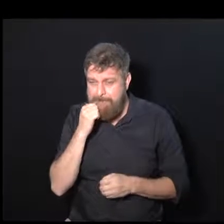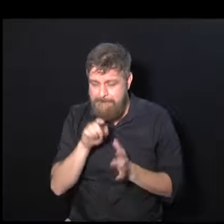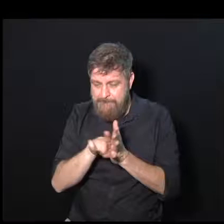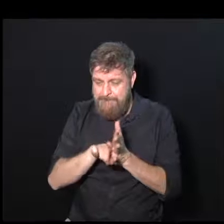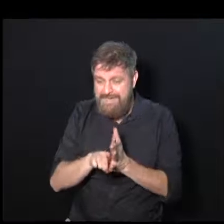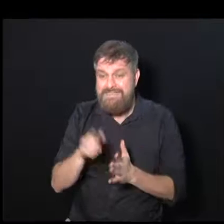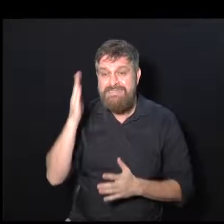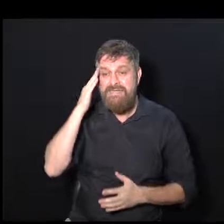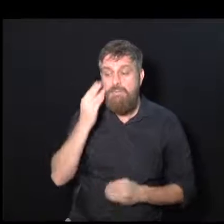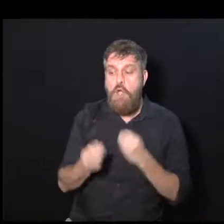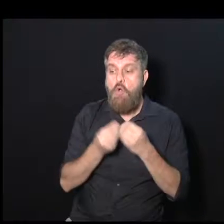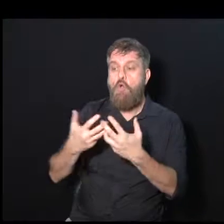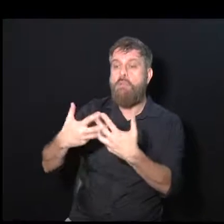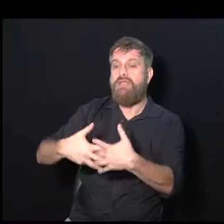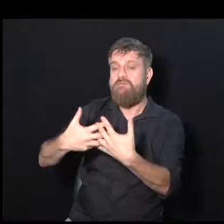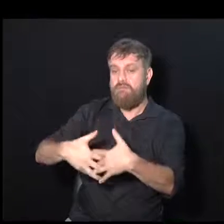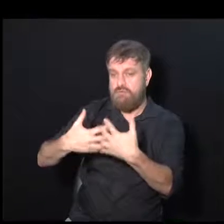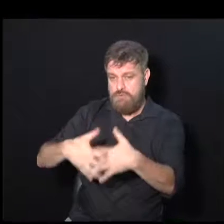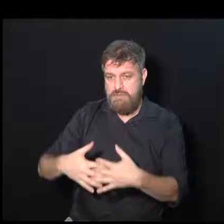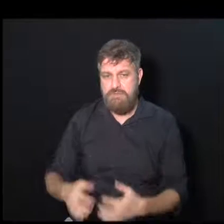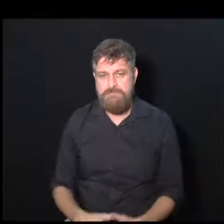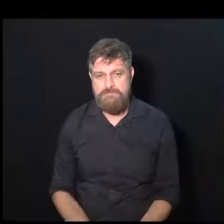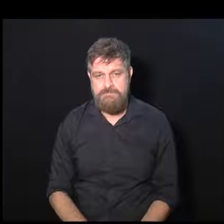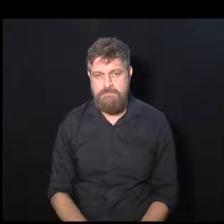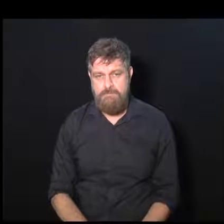seus efeitos.